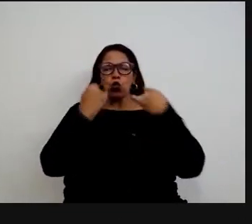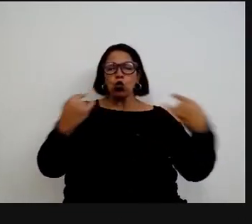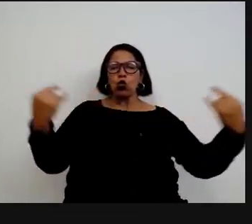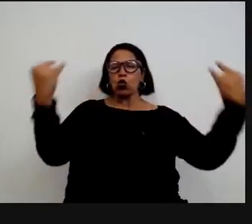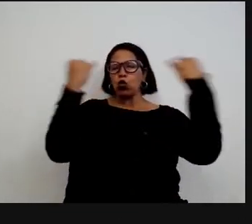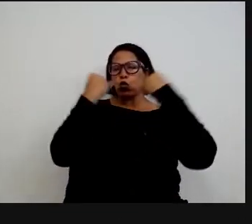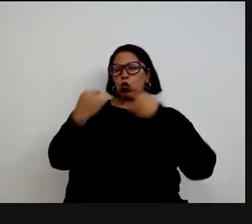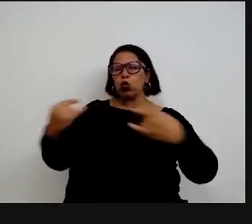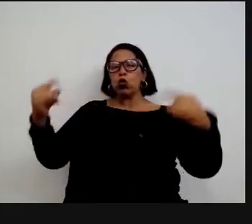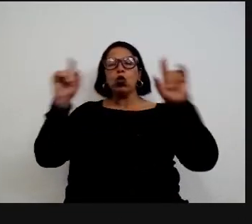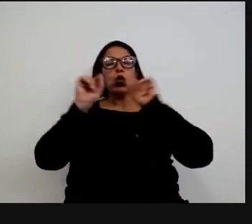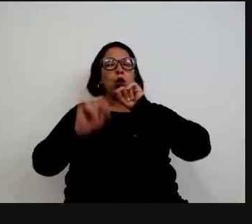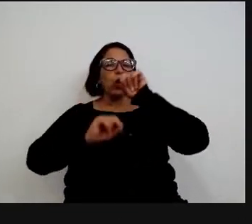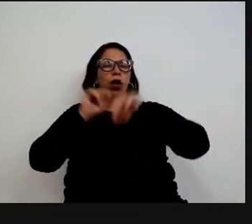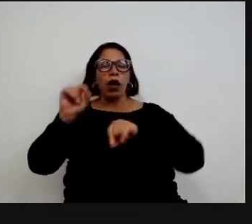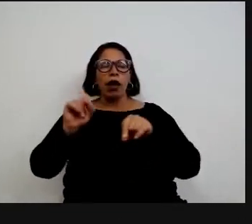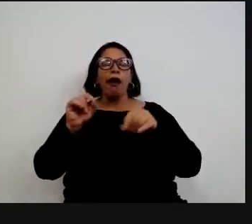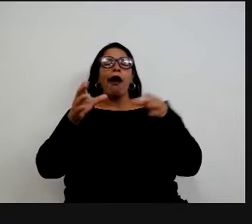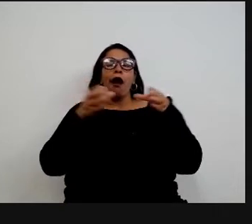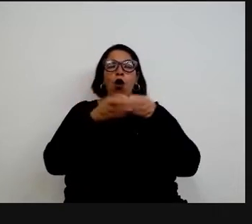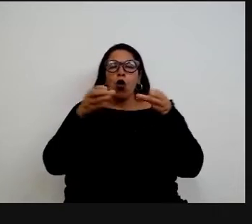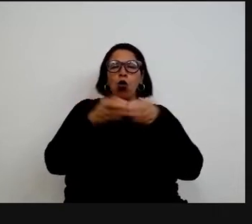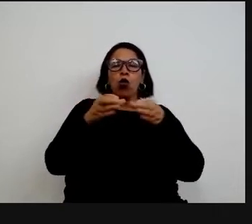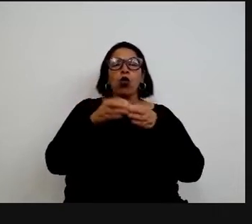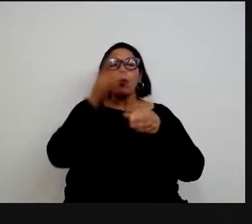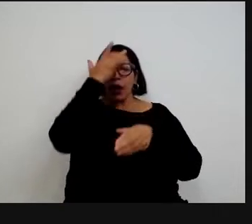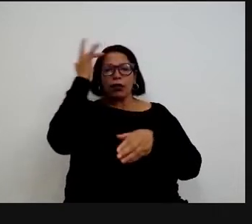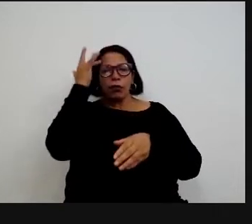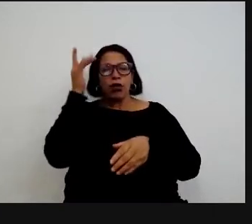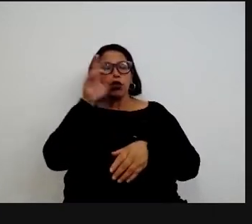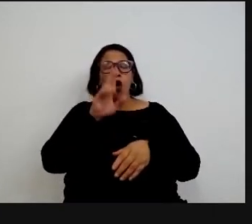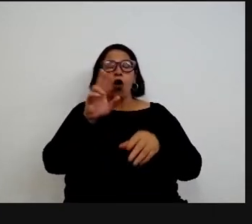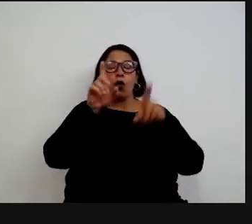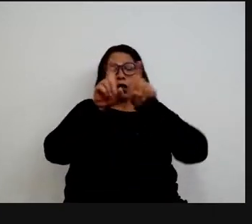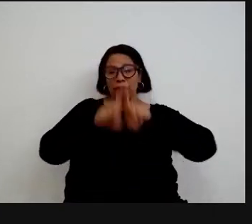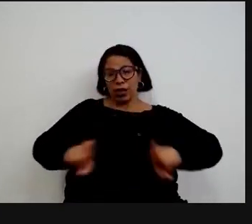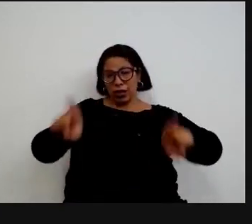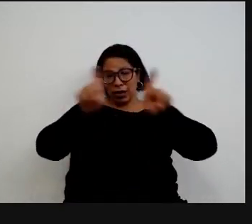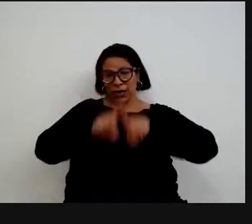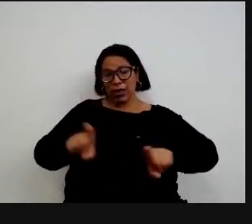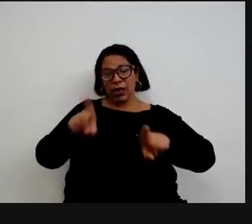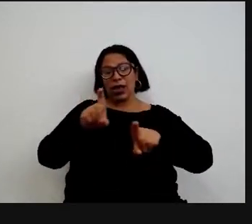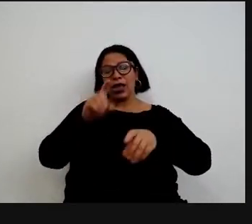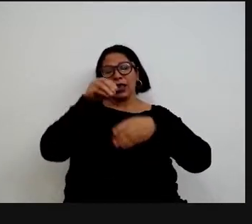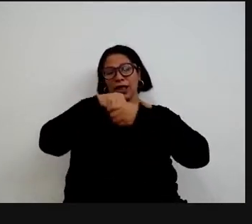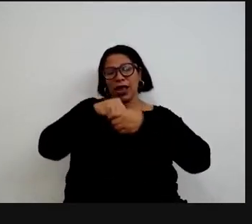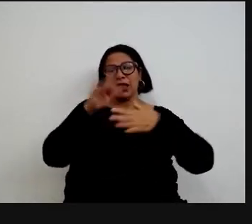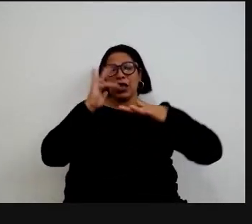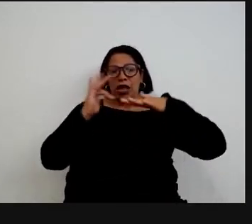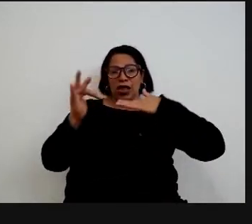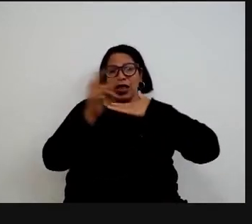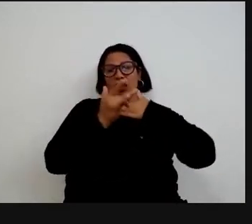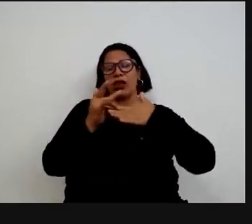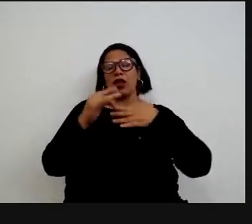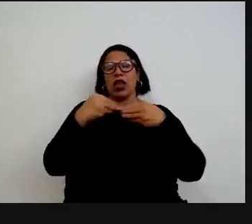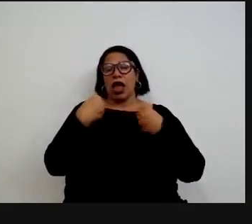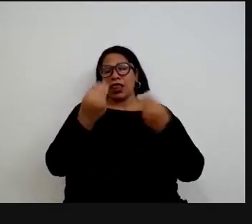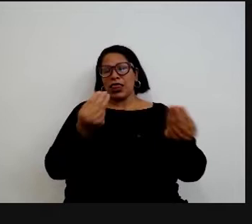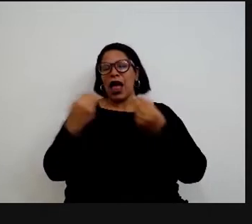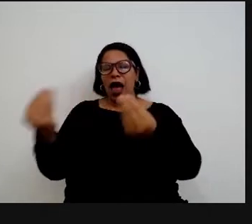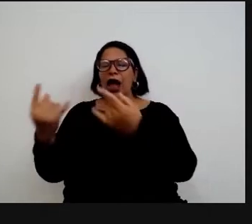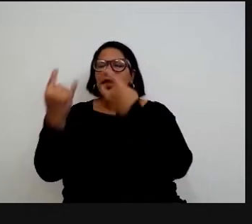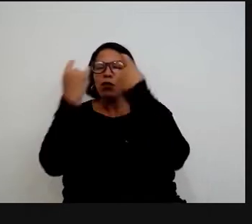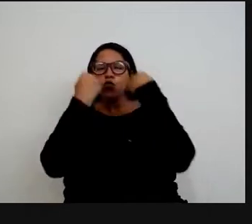que é hoje em dia o que as grandes personalidades digitais fazem em termos dessa questão de oferecer de uma